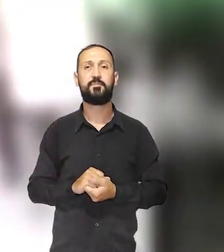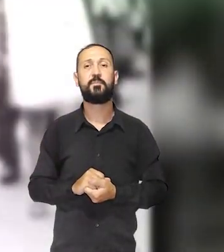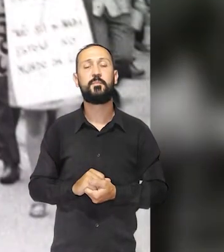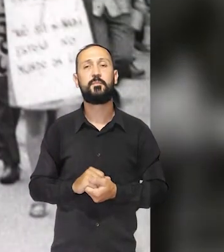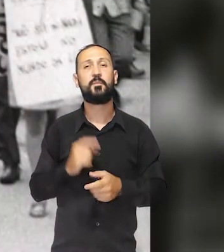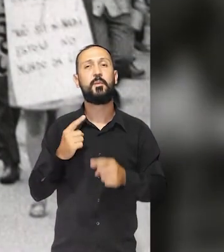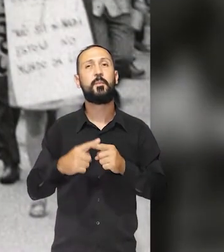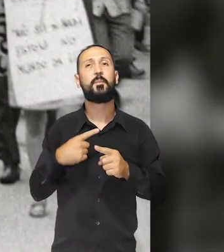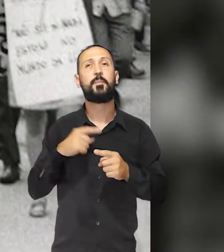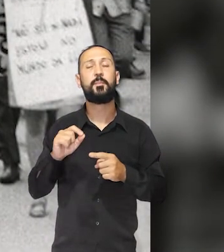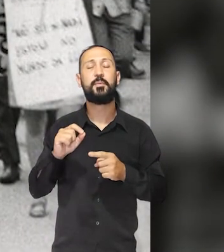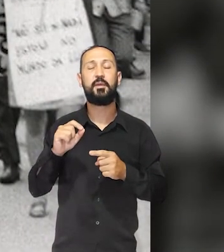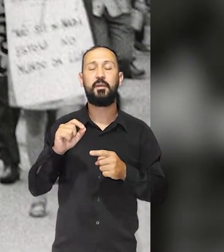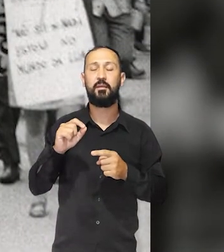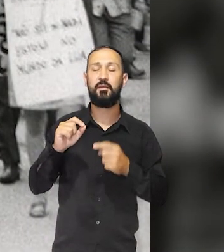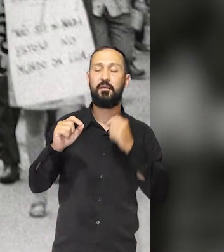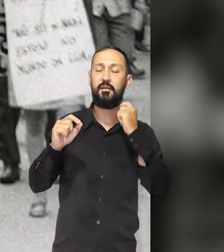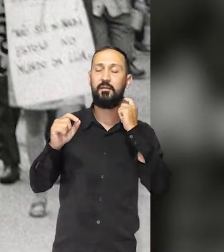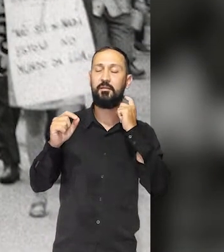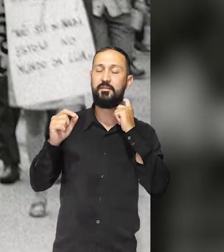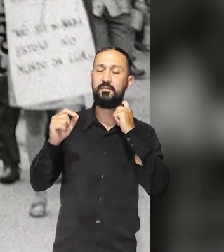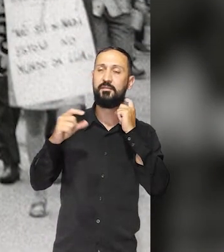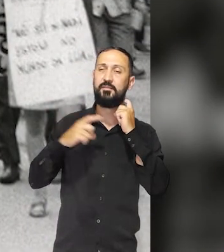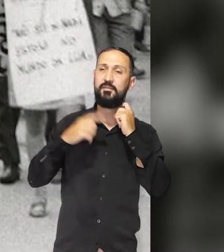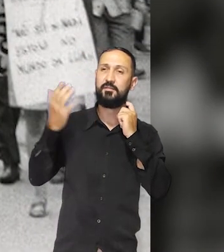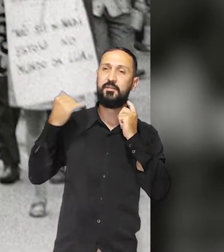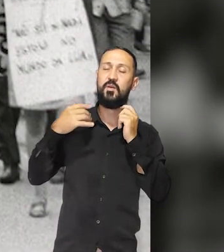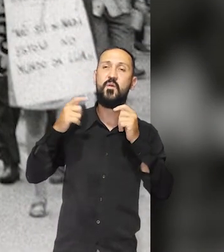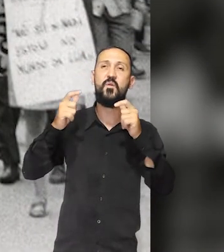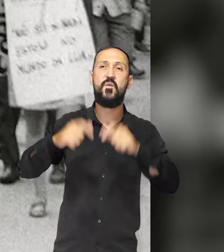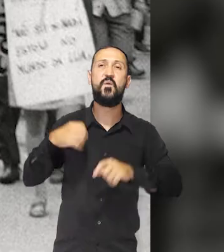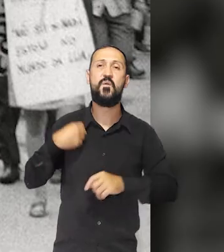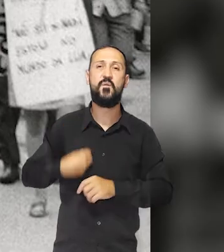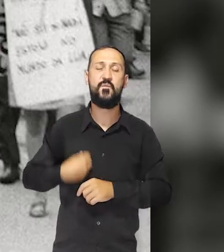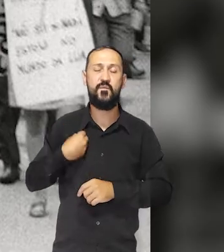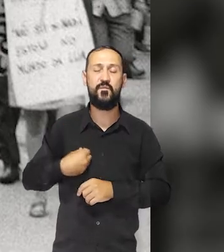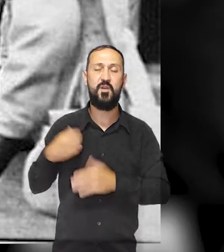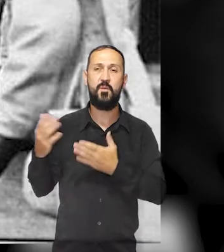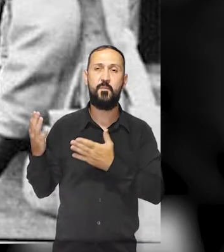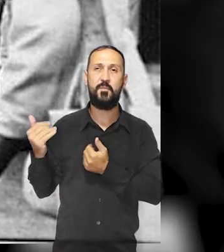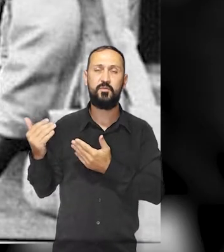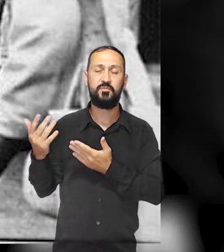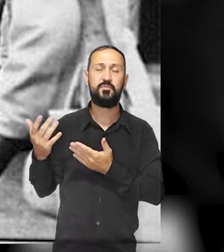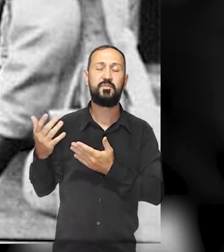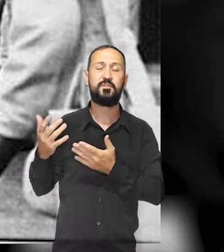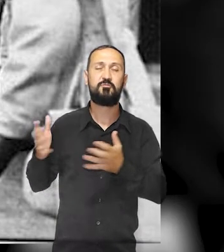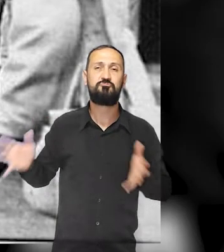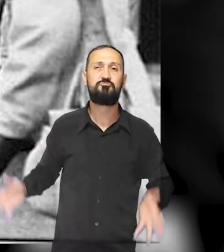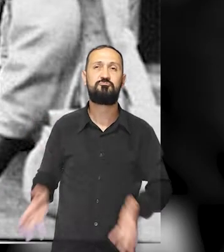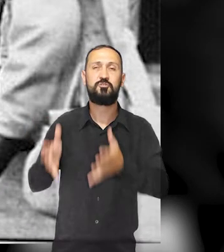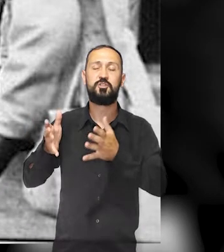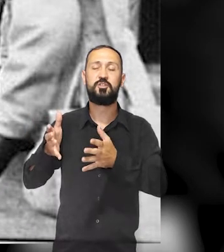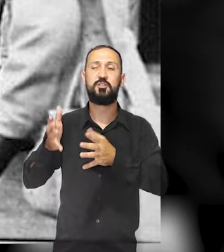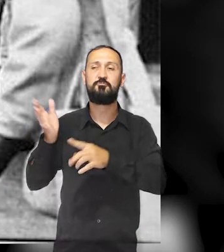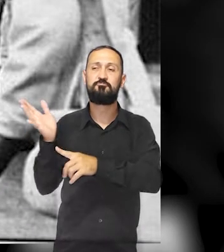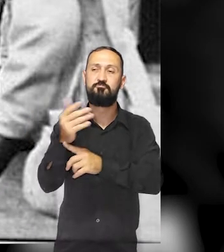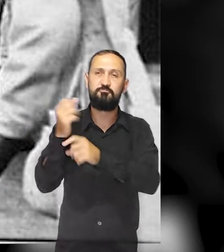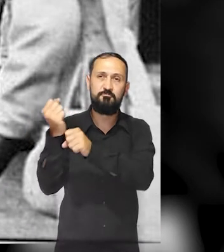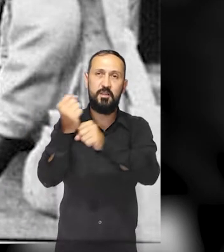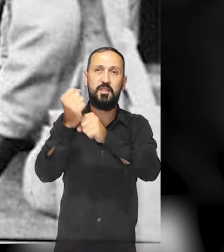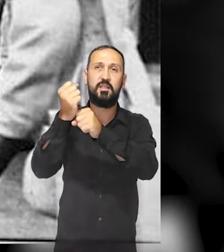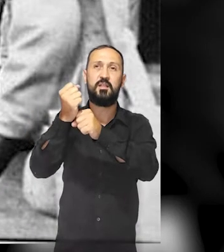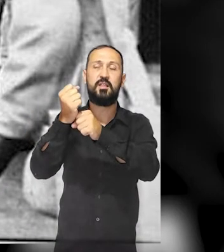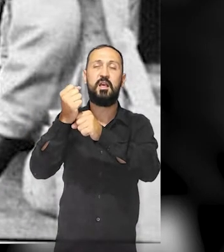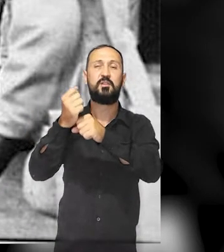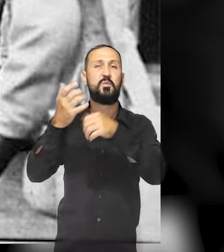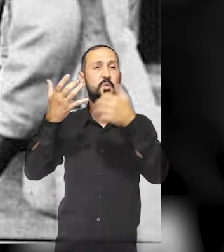Porque nós nos considerávamos felizes, porque a gente vivia uma juventude embalada por essas bandeiras